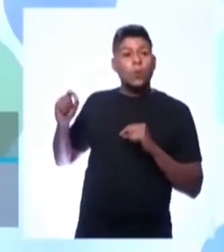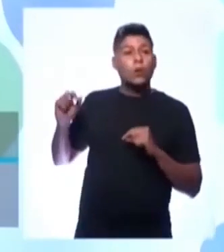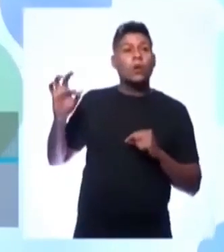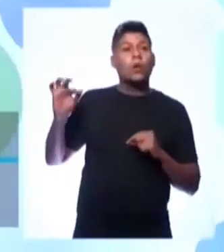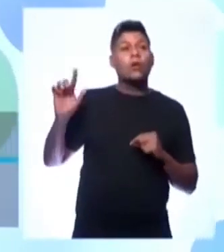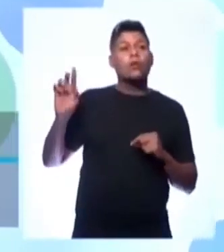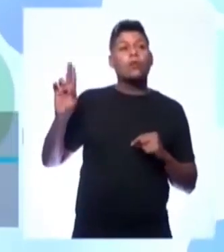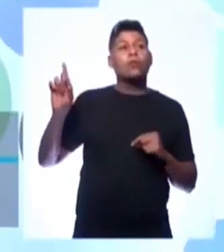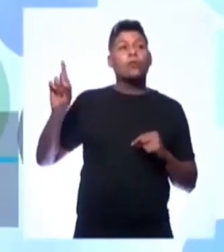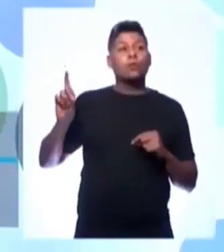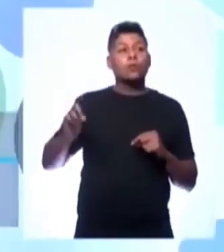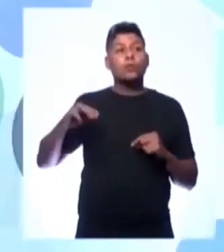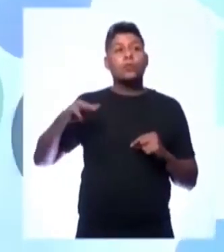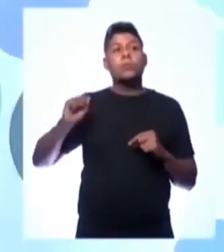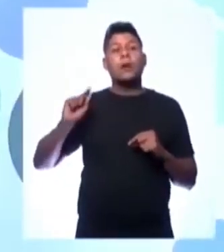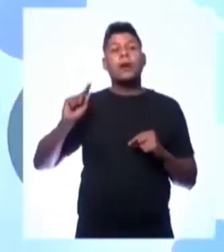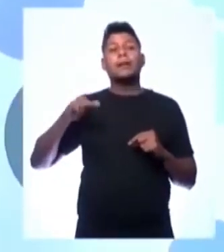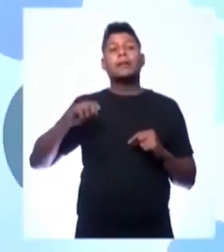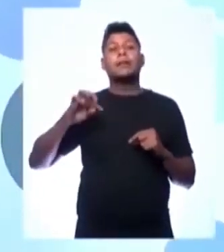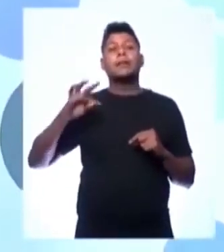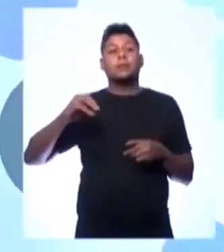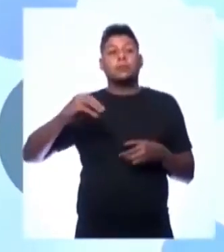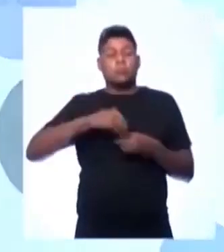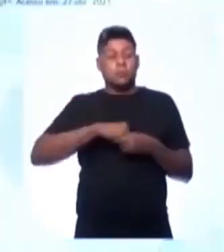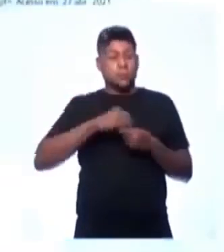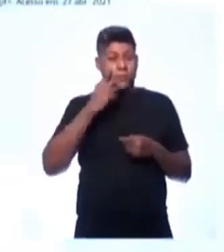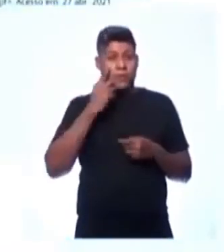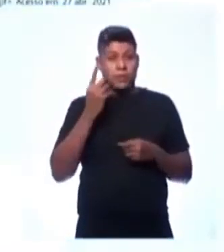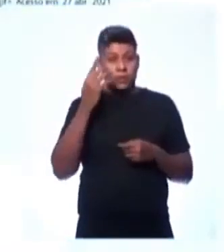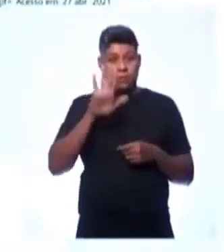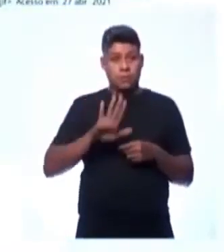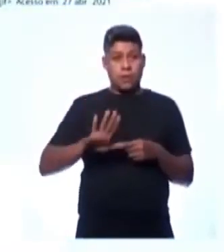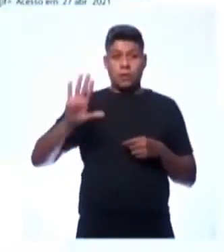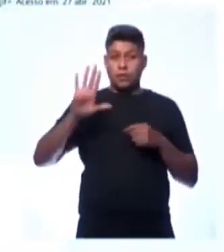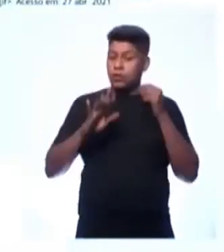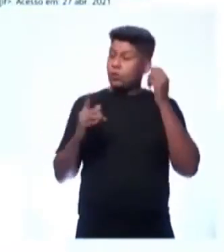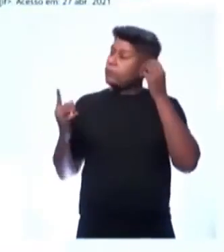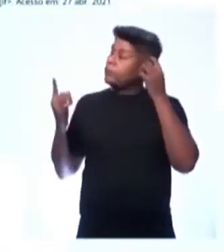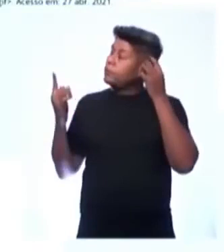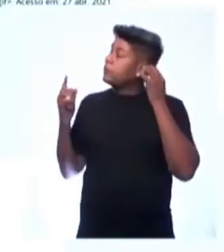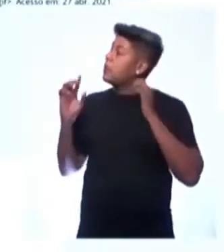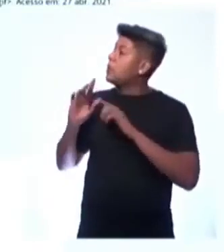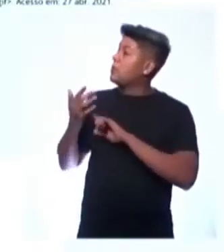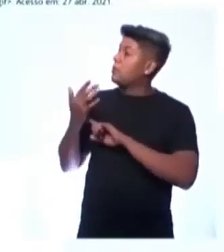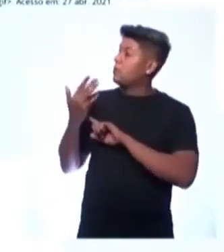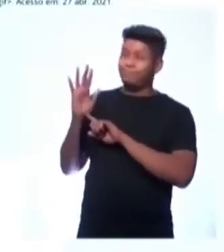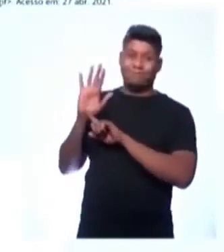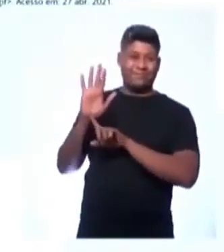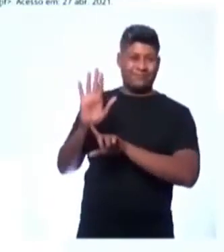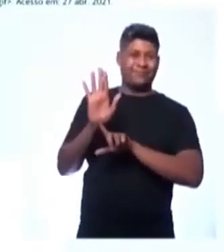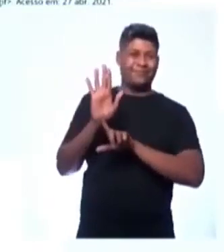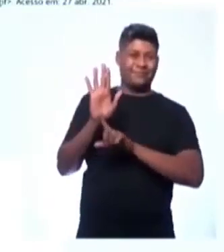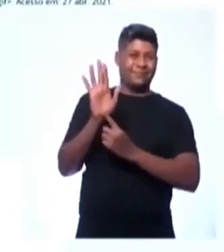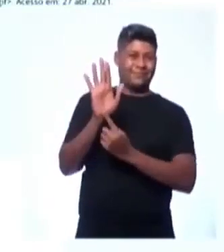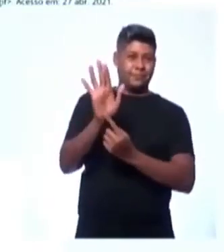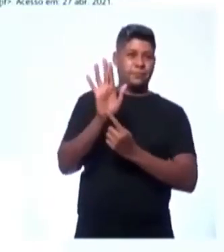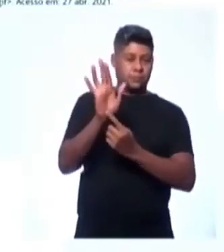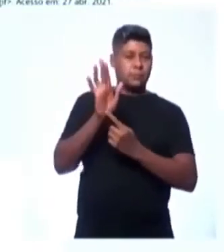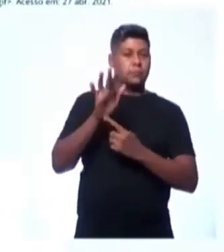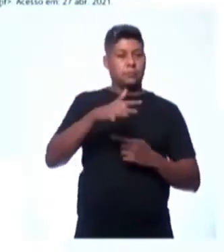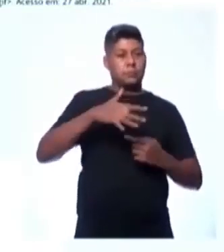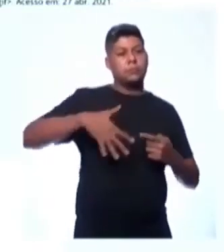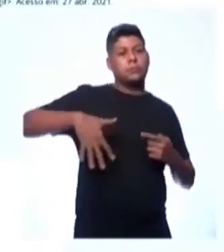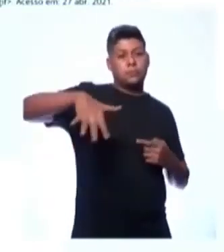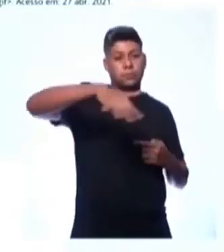fluxo magnético no interior de uma Inspira, né? Veja nessa imagem aí. Essa imagem mostra o fluxo magnético no interior de uma Inspira,